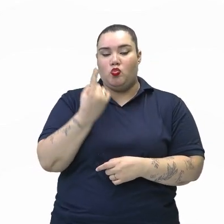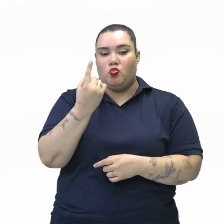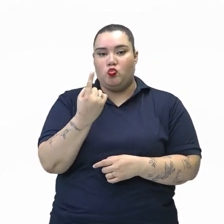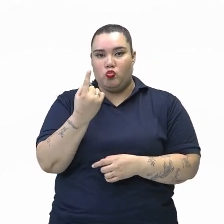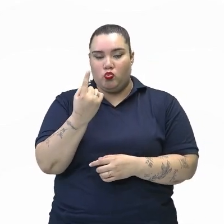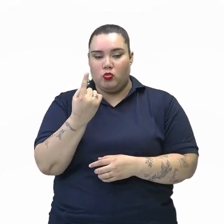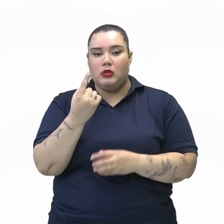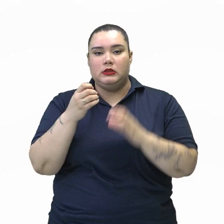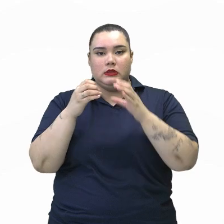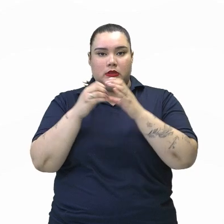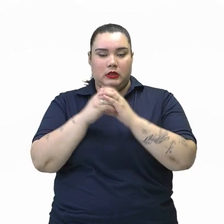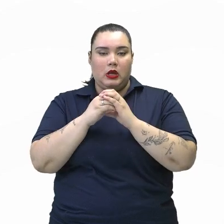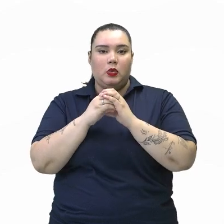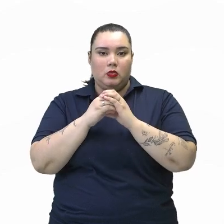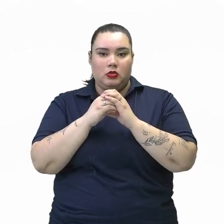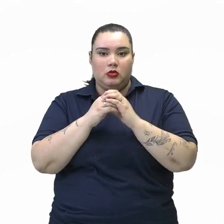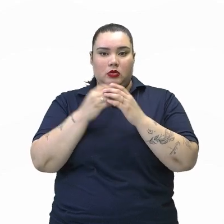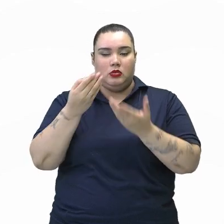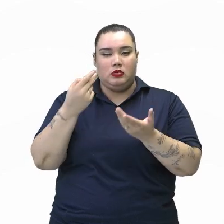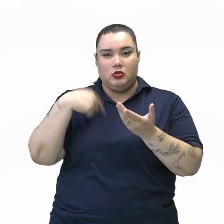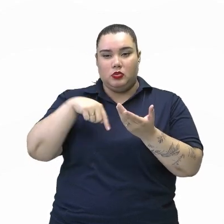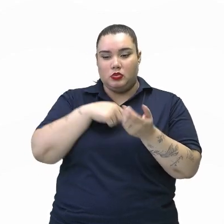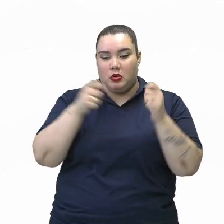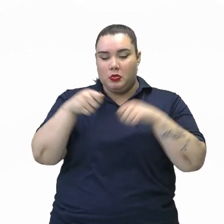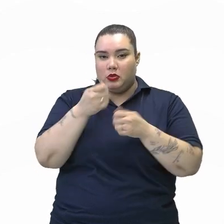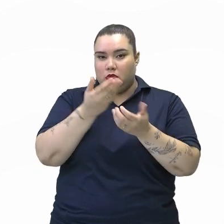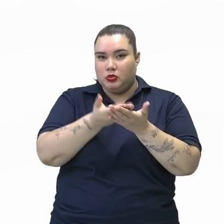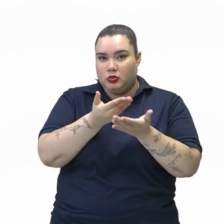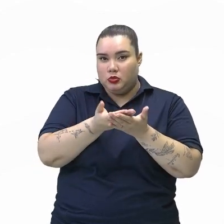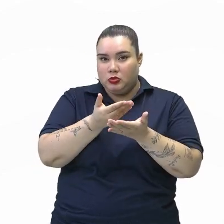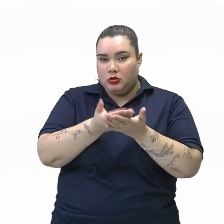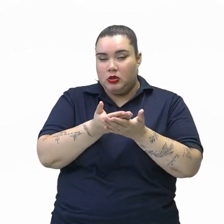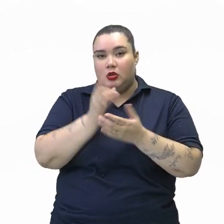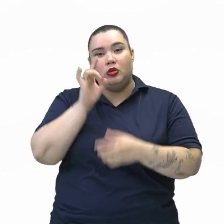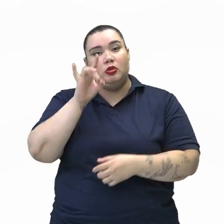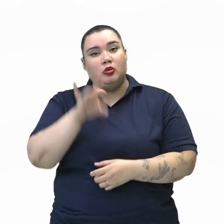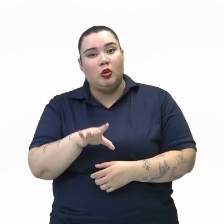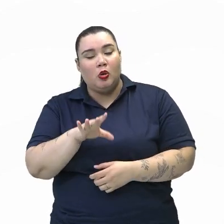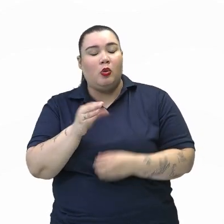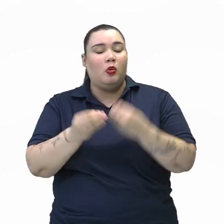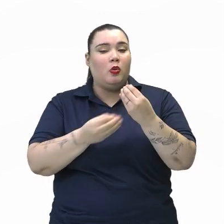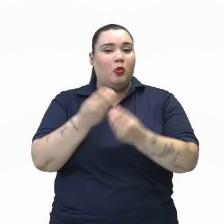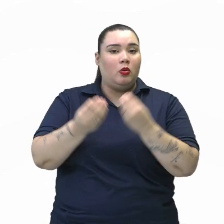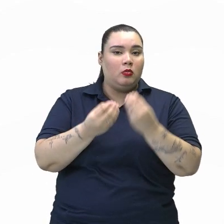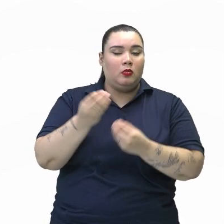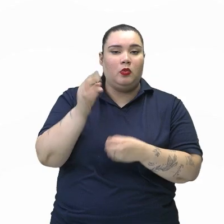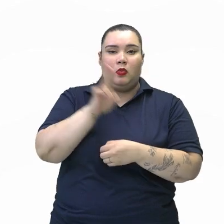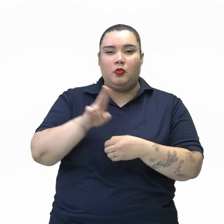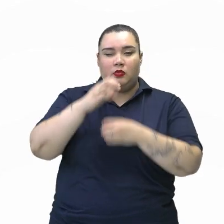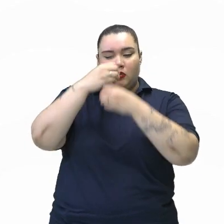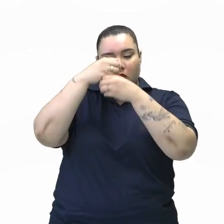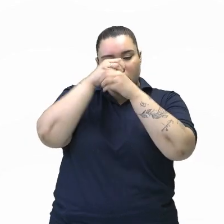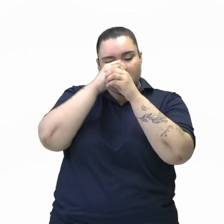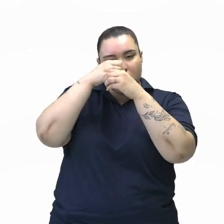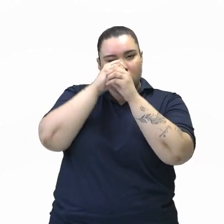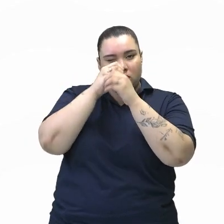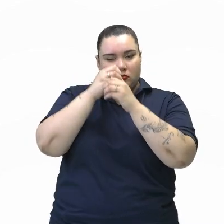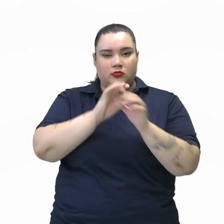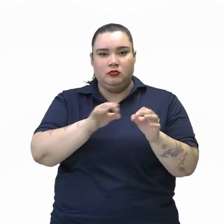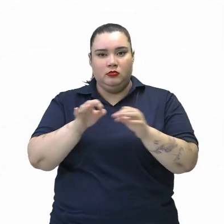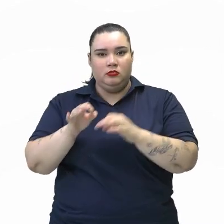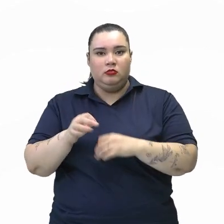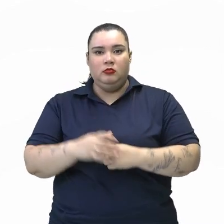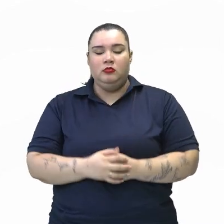são microscópicos, então a gente só consegue estudar esses indivíduos através deste instrumento.